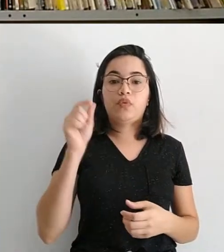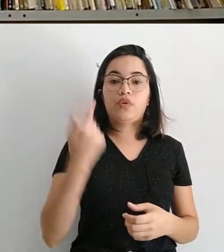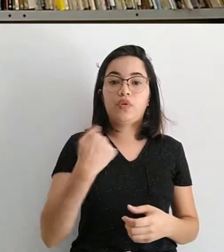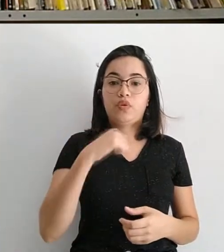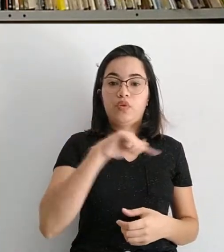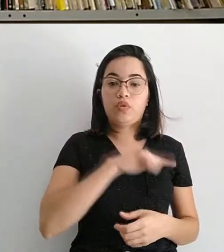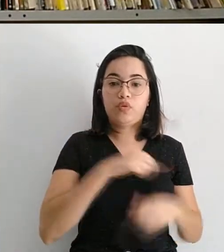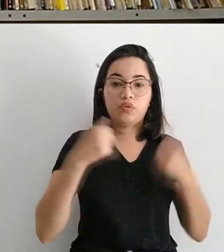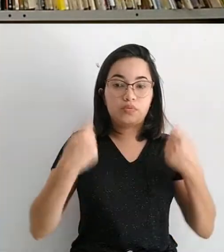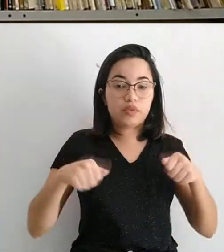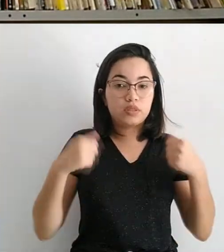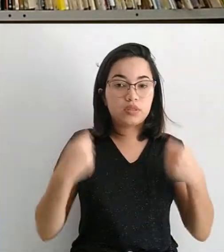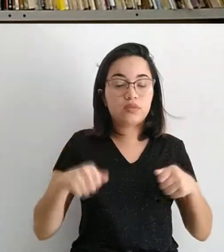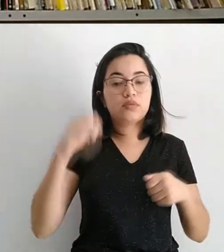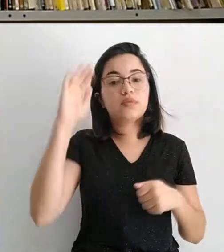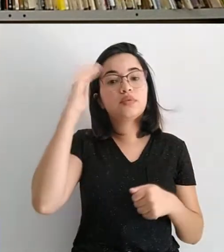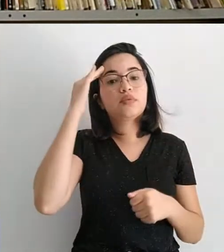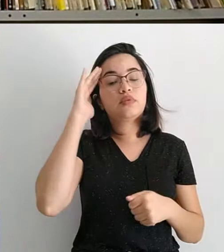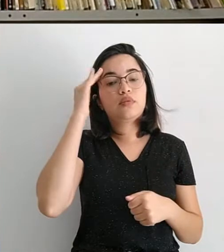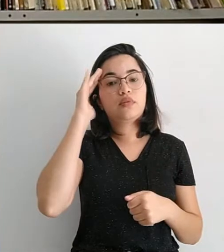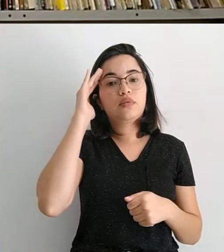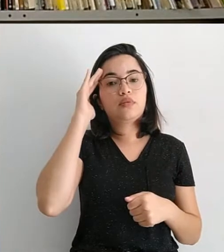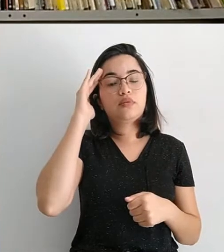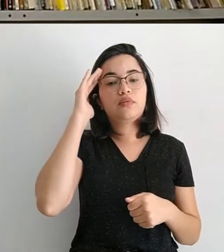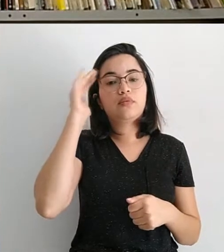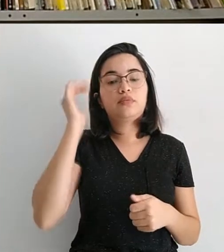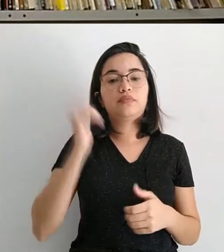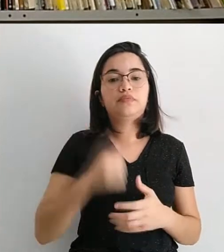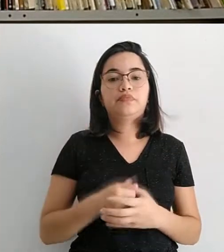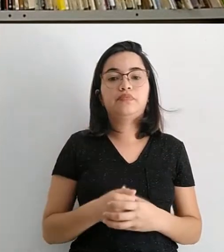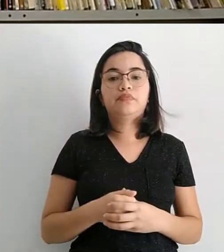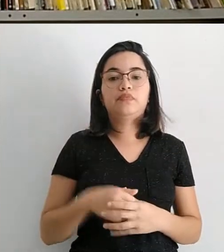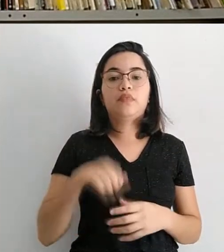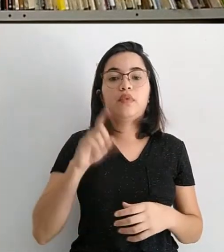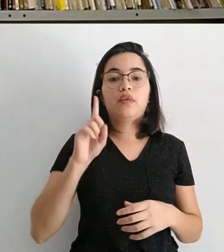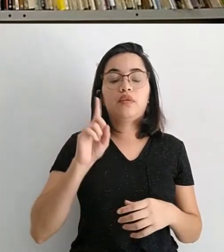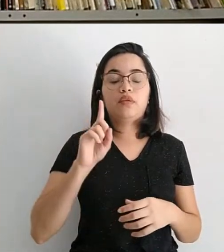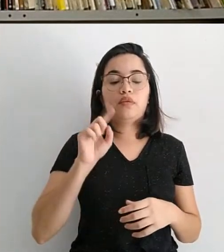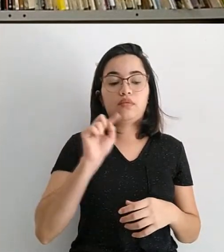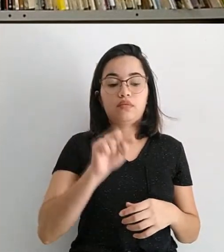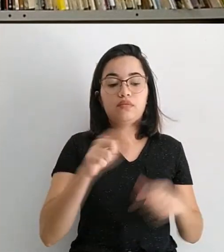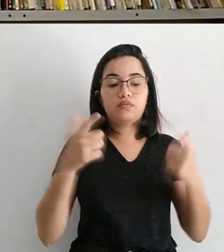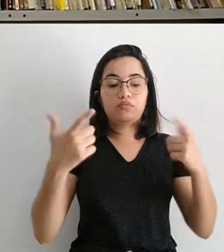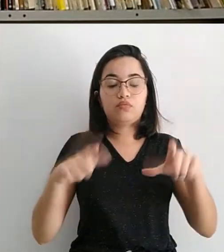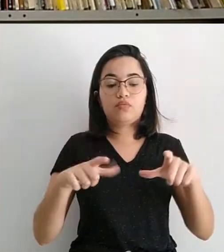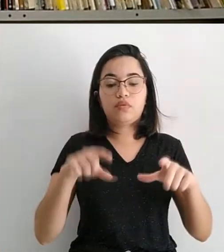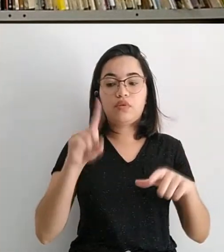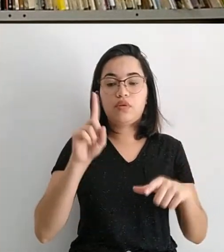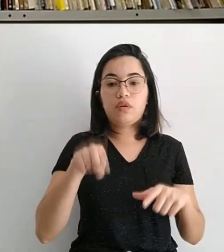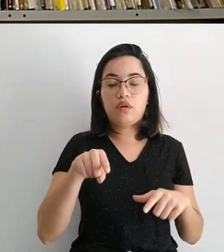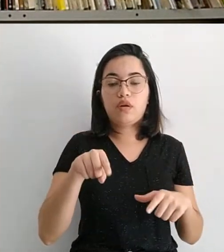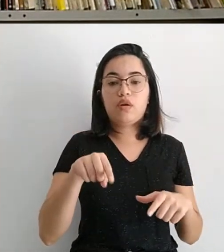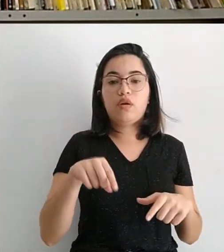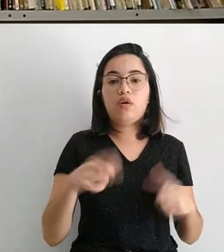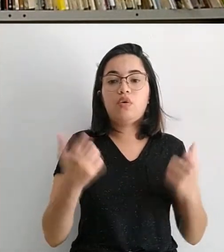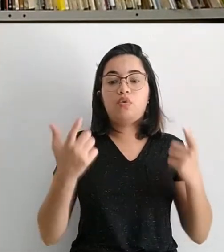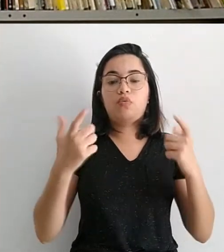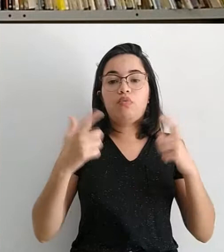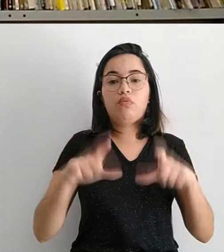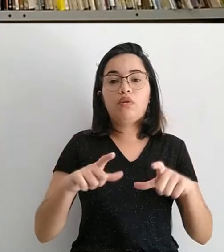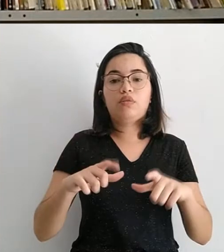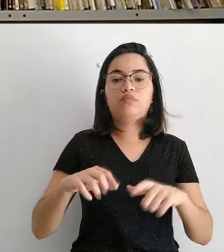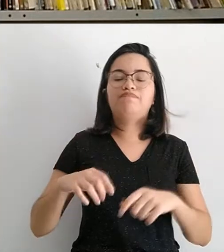nós precisamos entender é que esse lugar é um lugar de tormento,